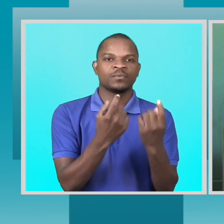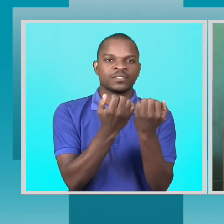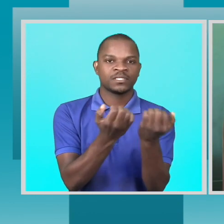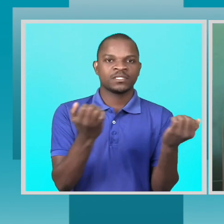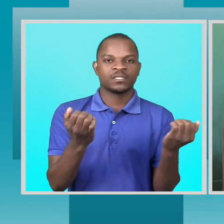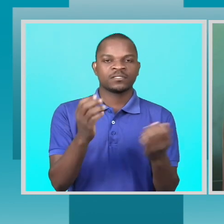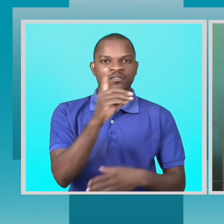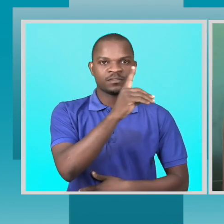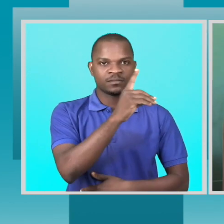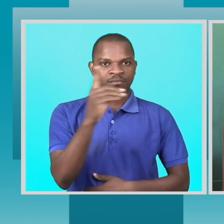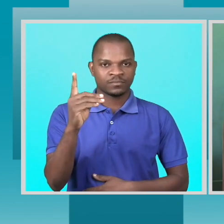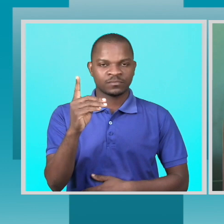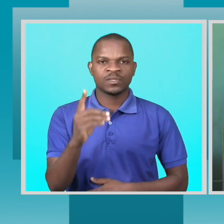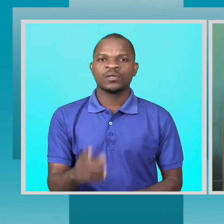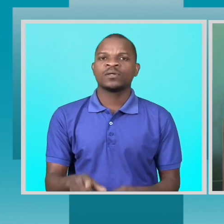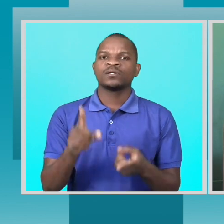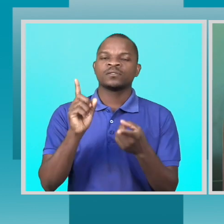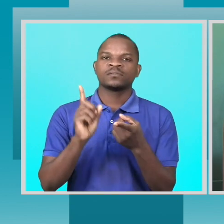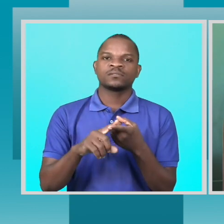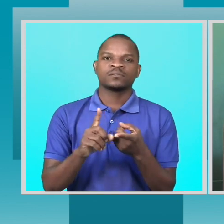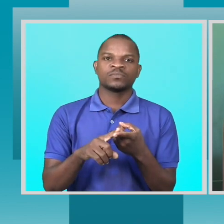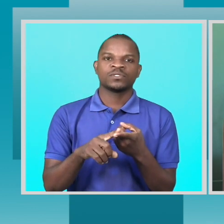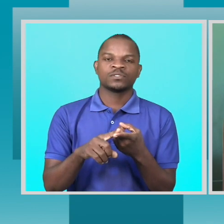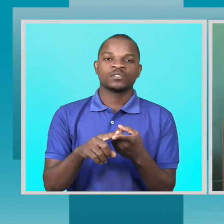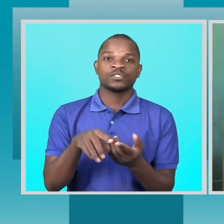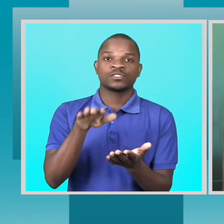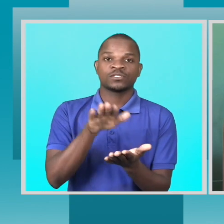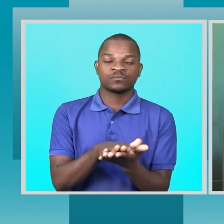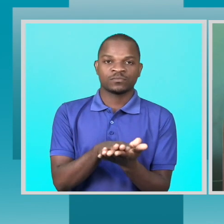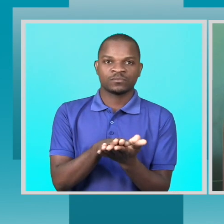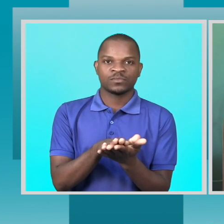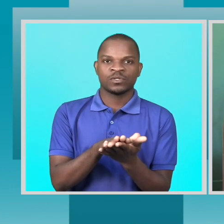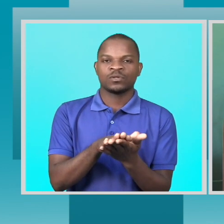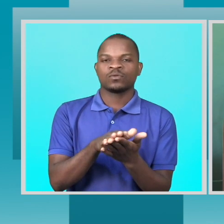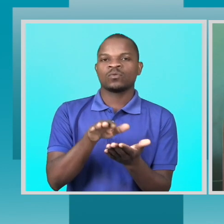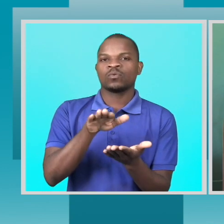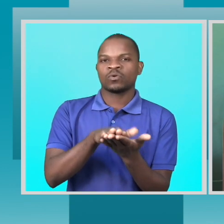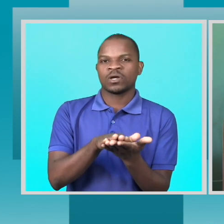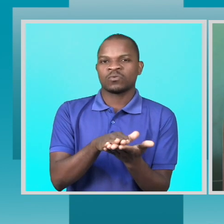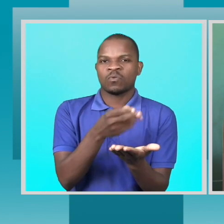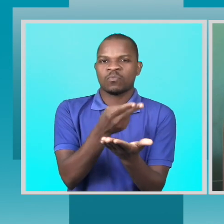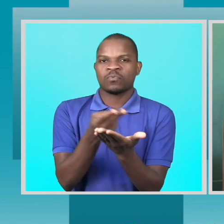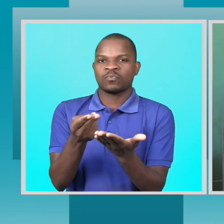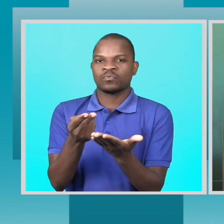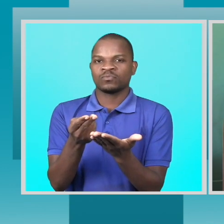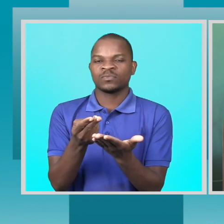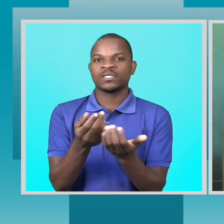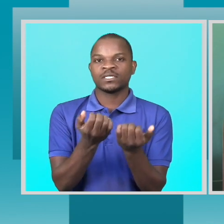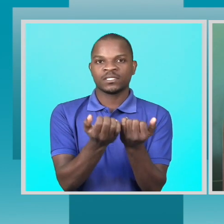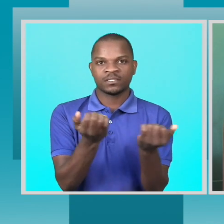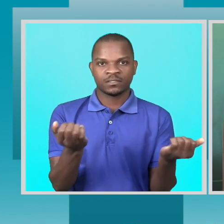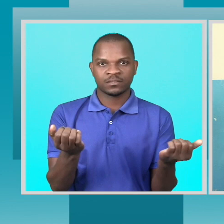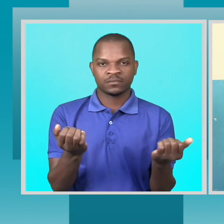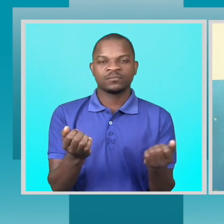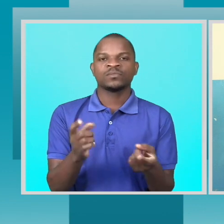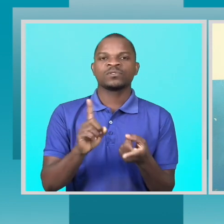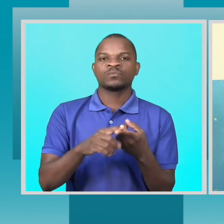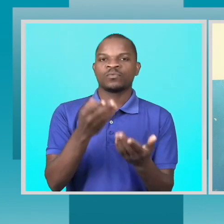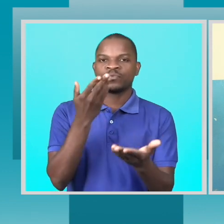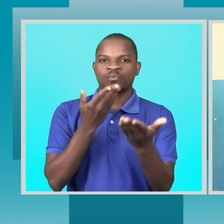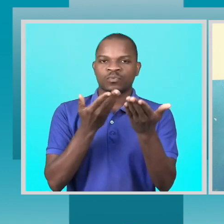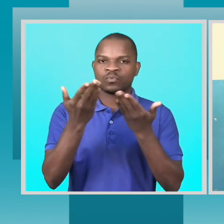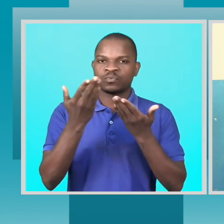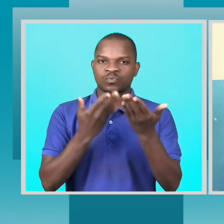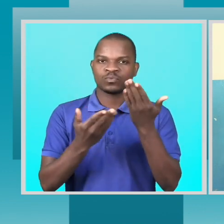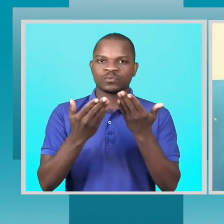crianças especiais e não só. Estamos neste momento no berçário do Infantário 1º de Maio, onde vamos